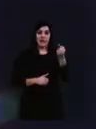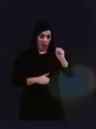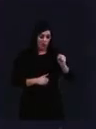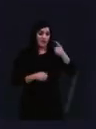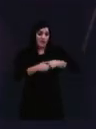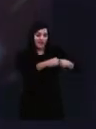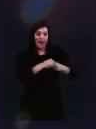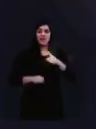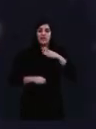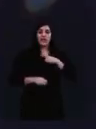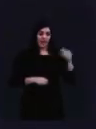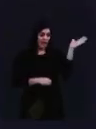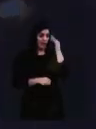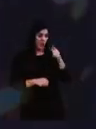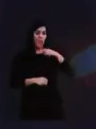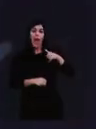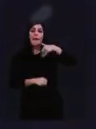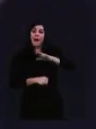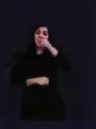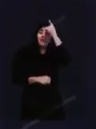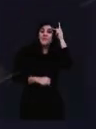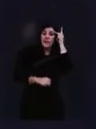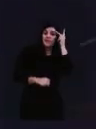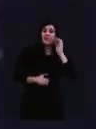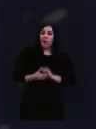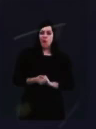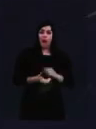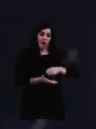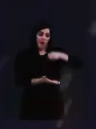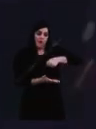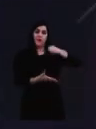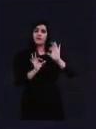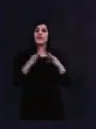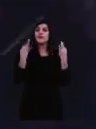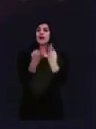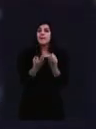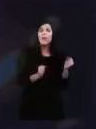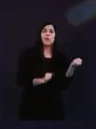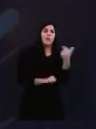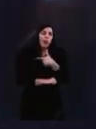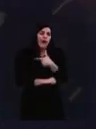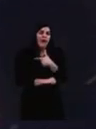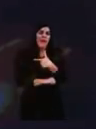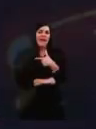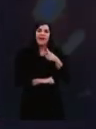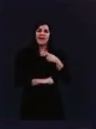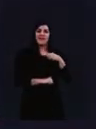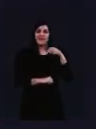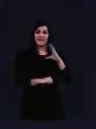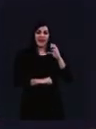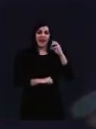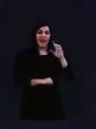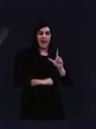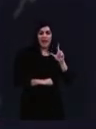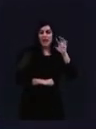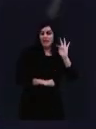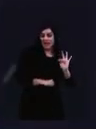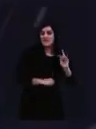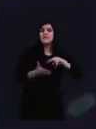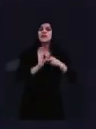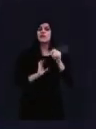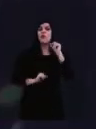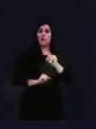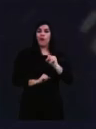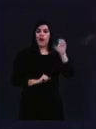cidades que existem no Brasil tem mais pessoas com Bolsa Família do que com CLT. Significa o quê? A